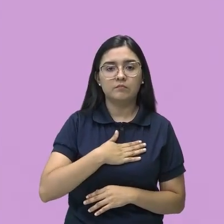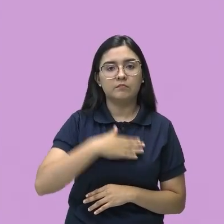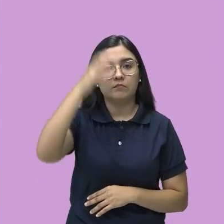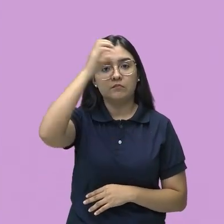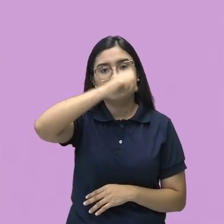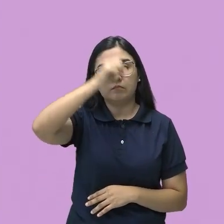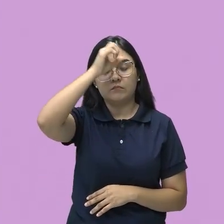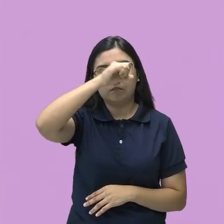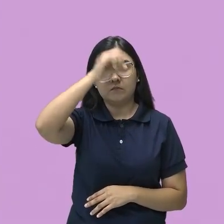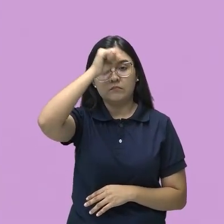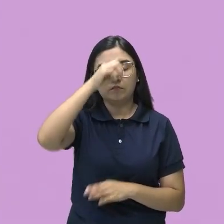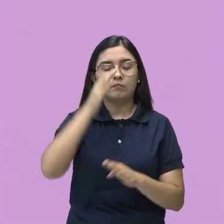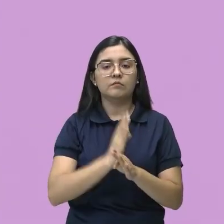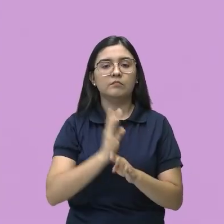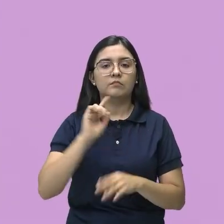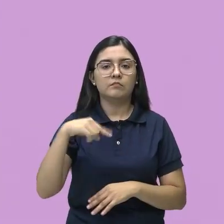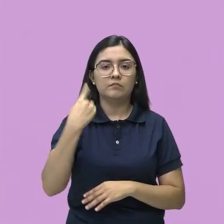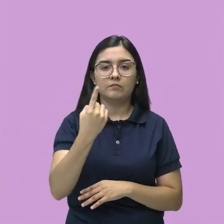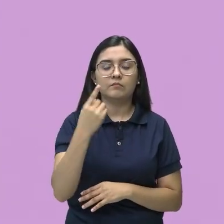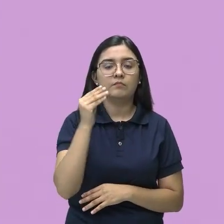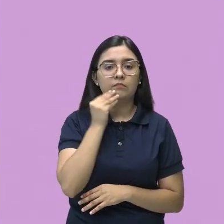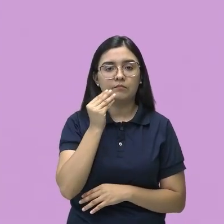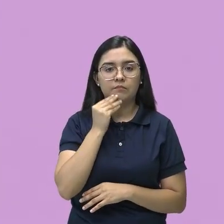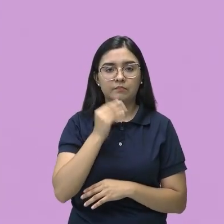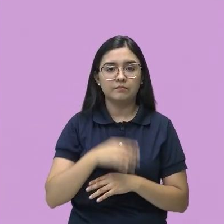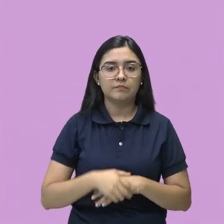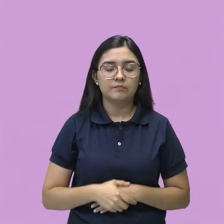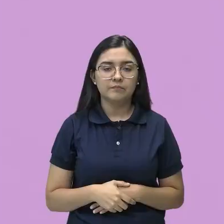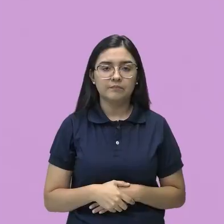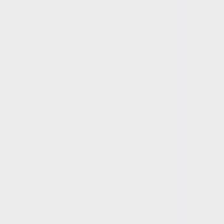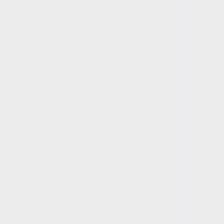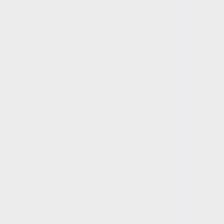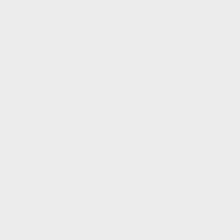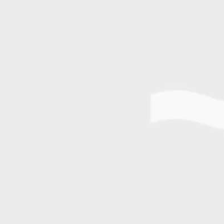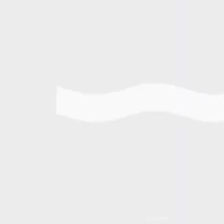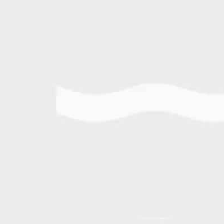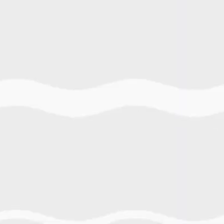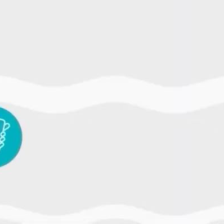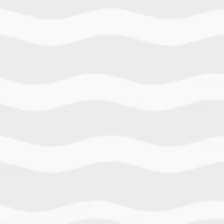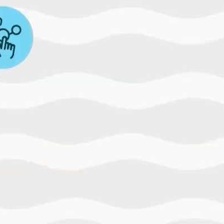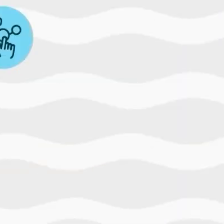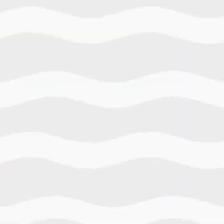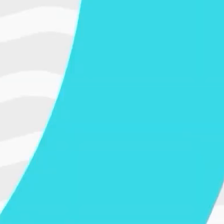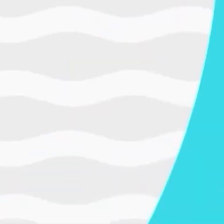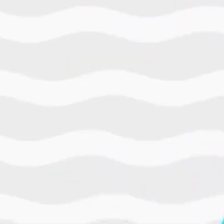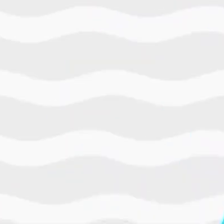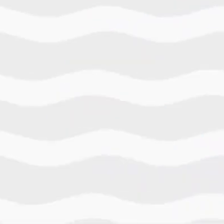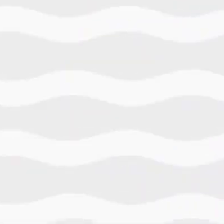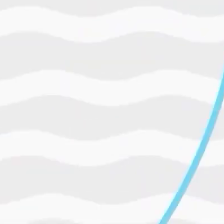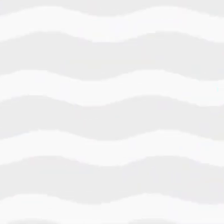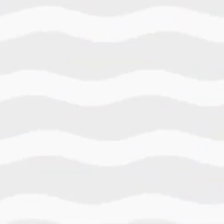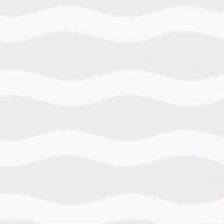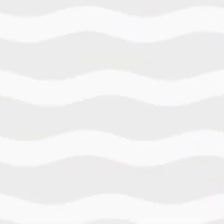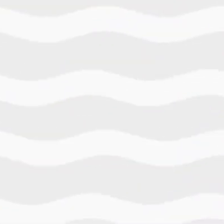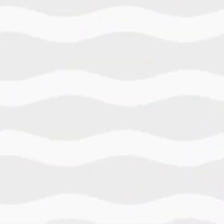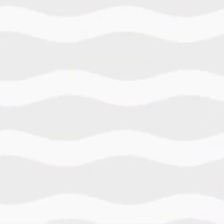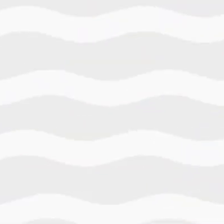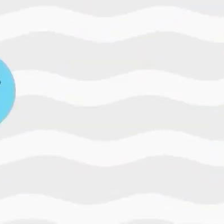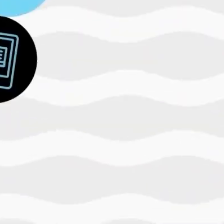e aprendido. E a gente se encontra numa próxima oportunidade. Até mais!